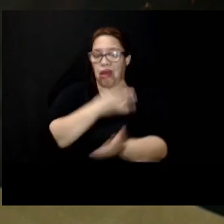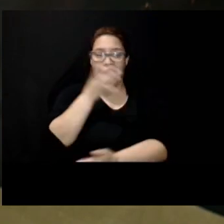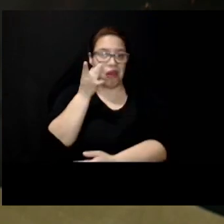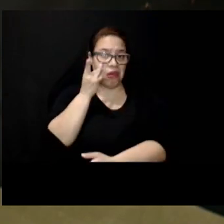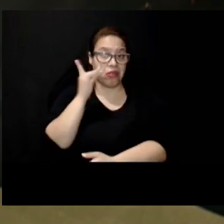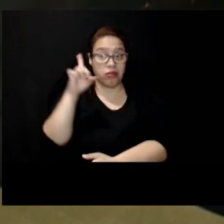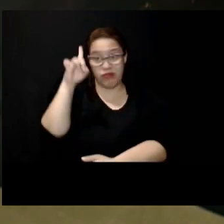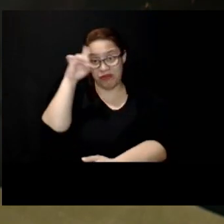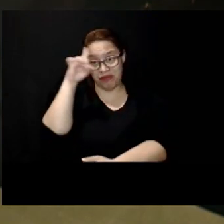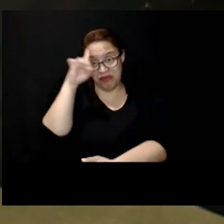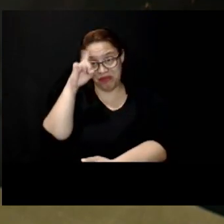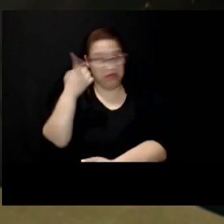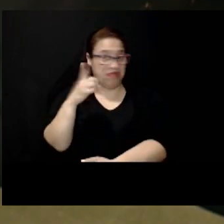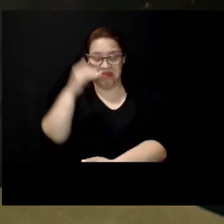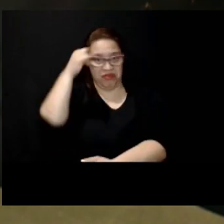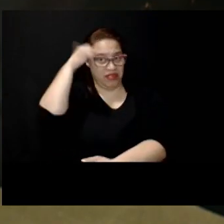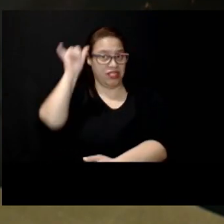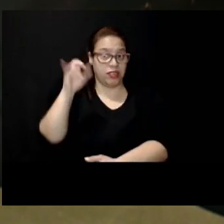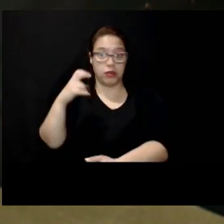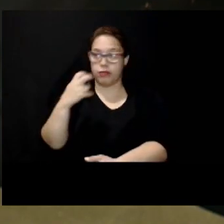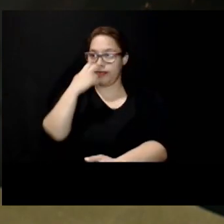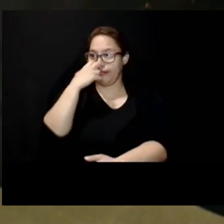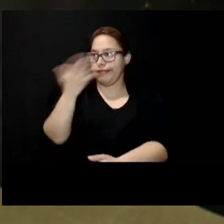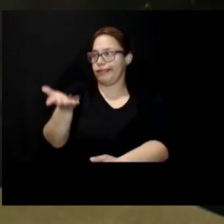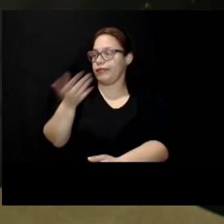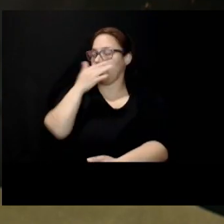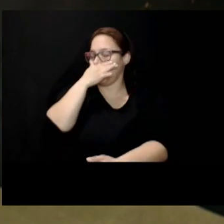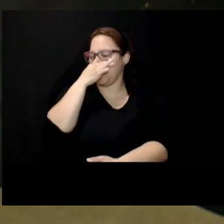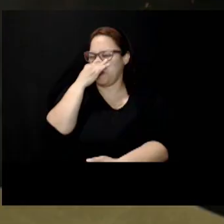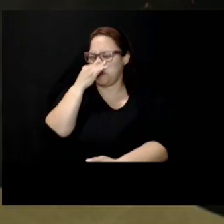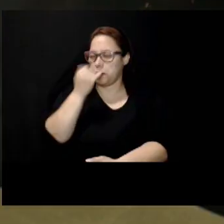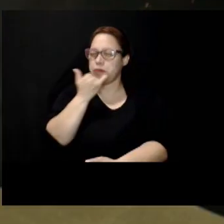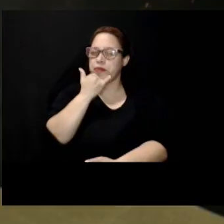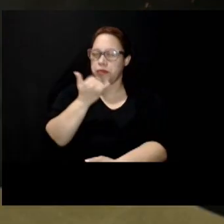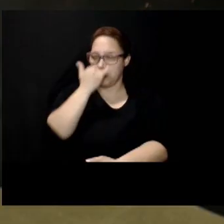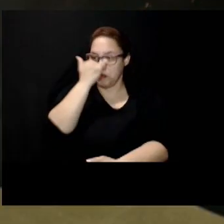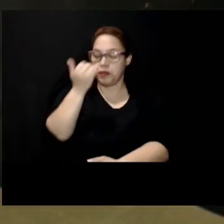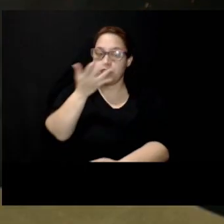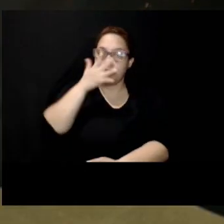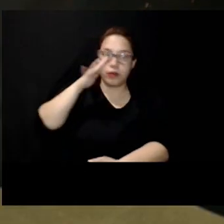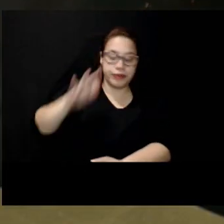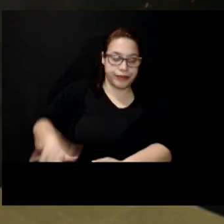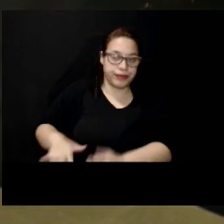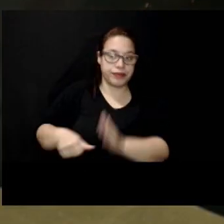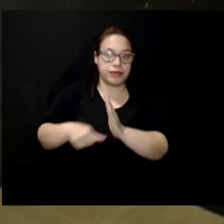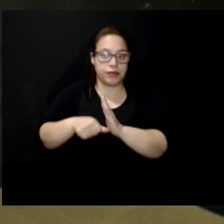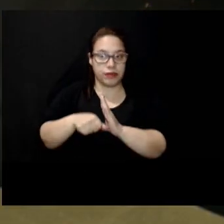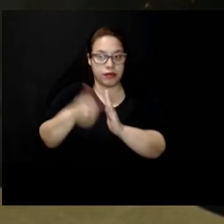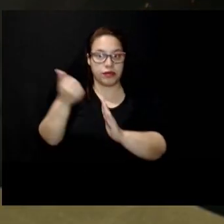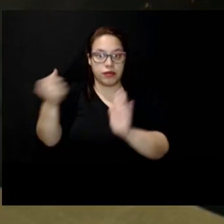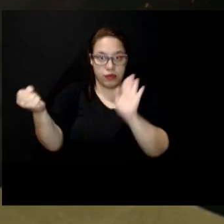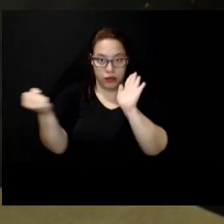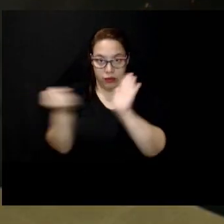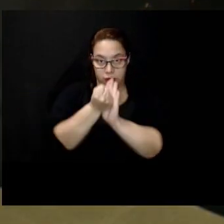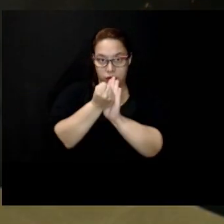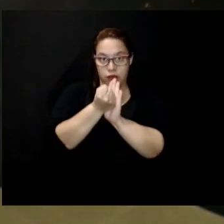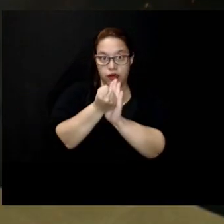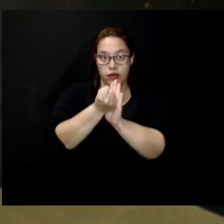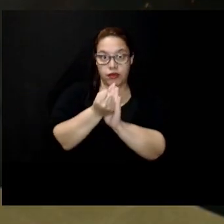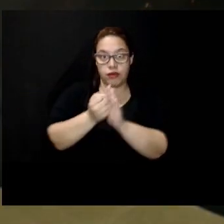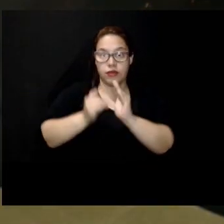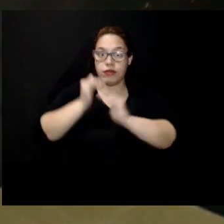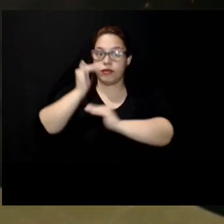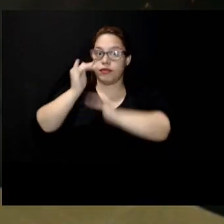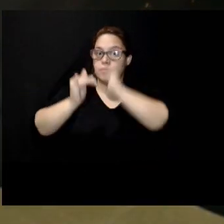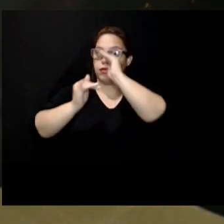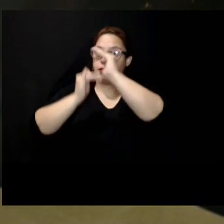está prevendo que vai acontecer um acidente. Mas a primeira infância, geralmente, ela é marcada por um intenso desenvolvimento infantil